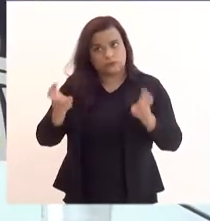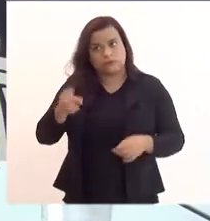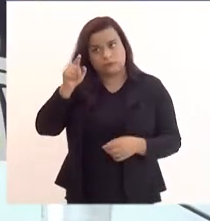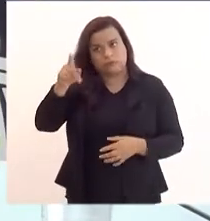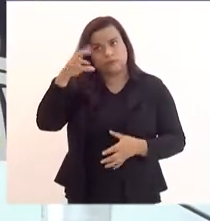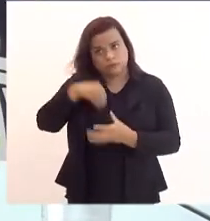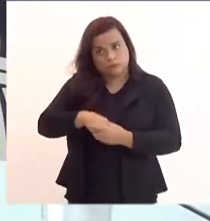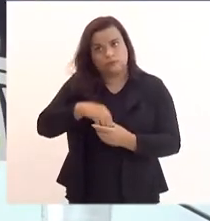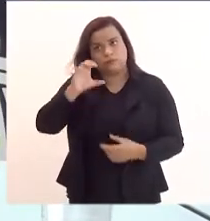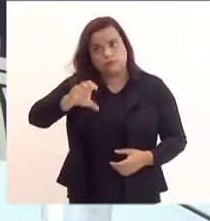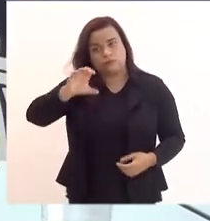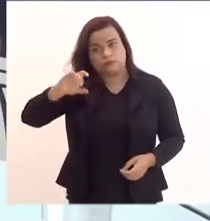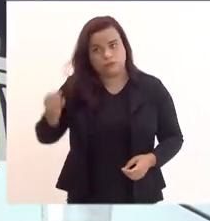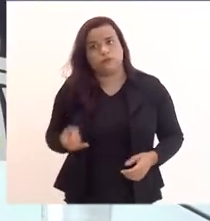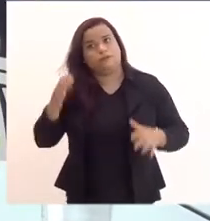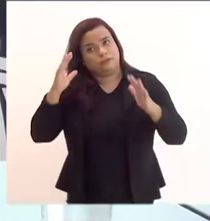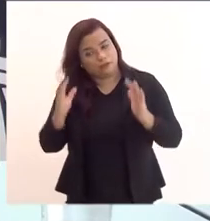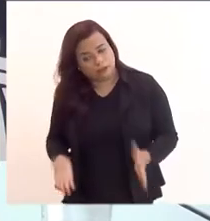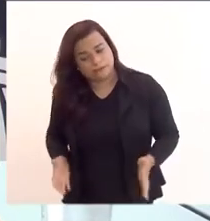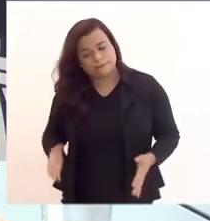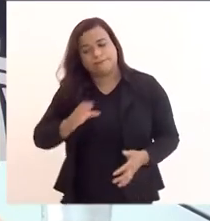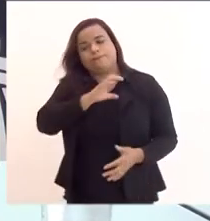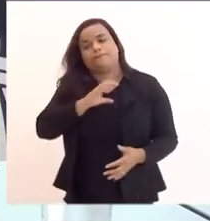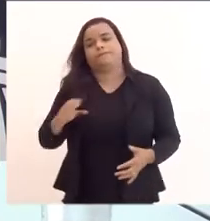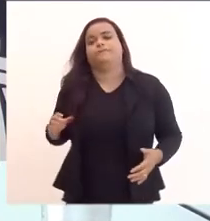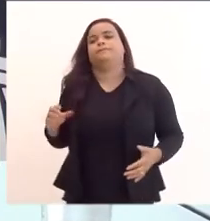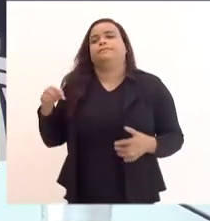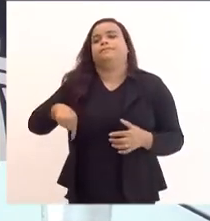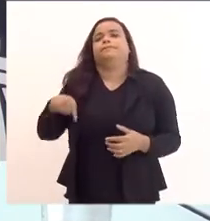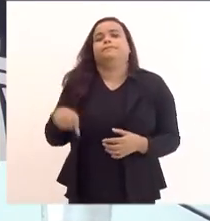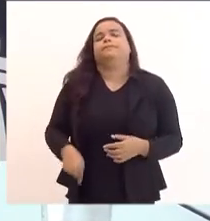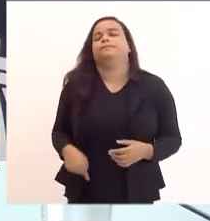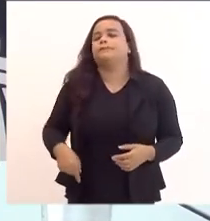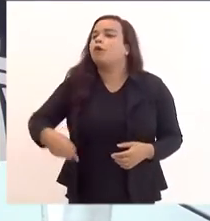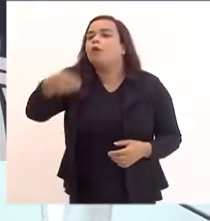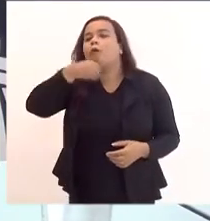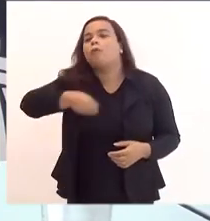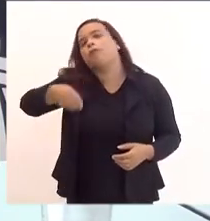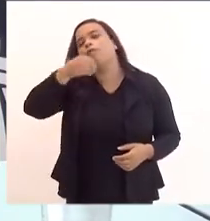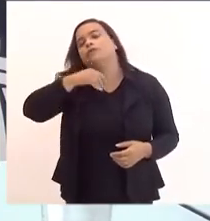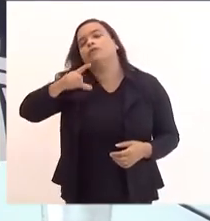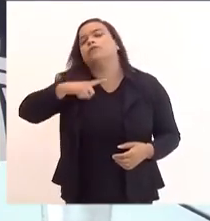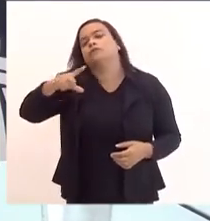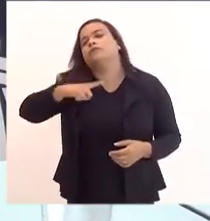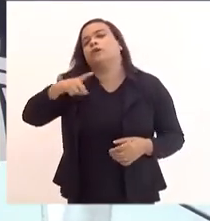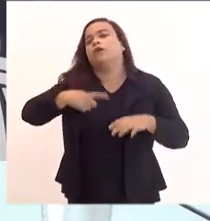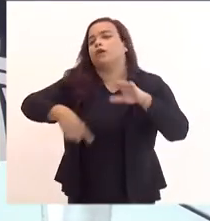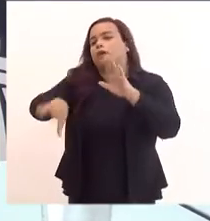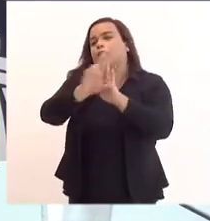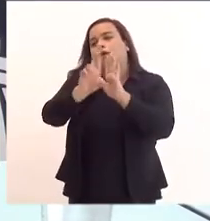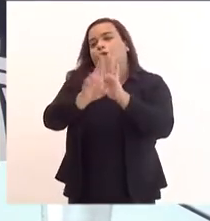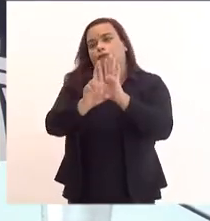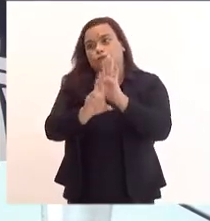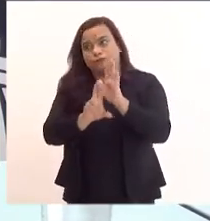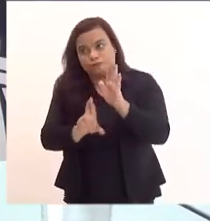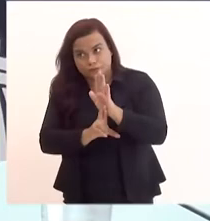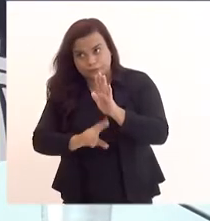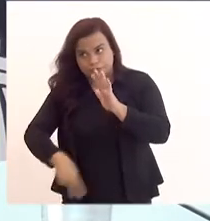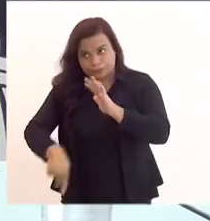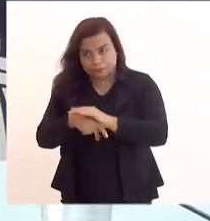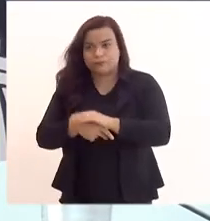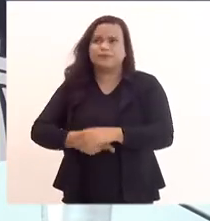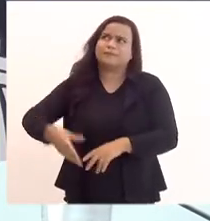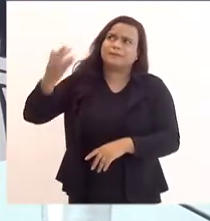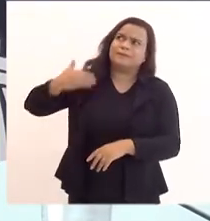CCJ. Na oportunidade do relatório, lá